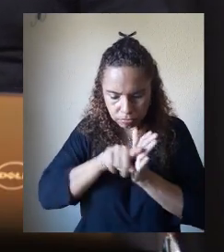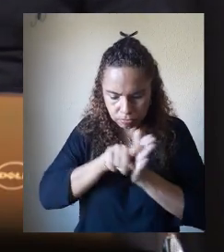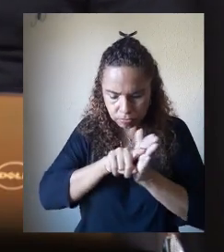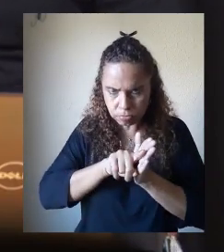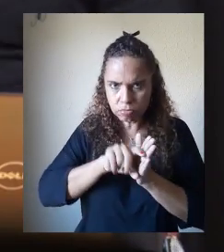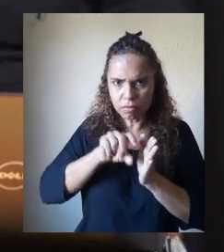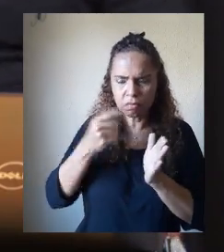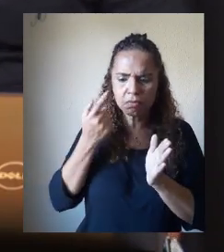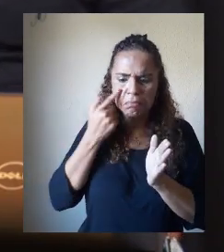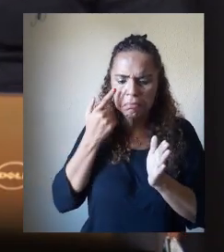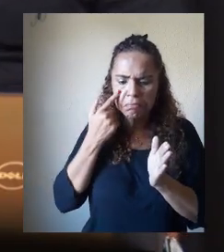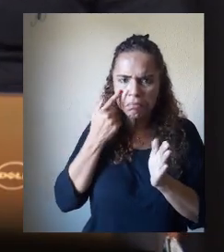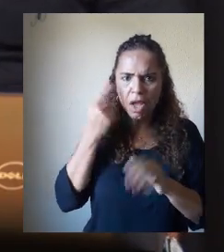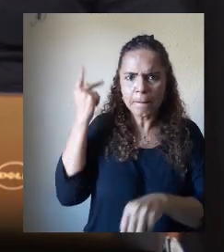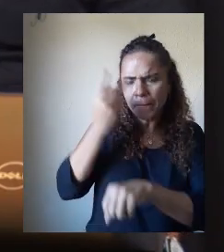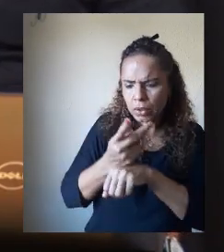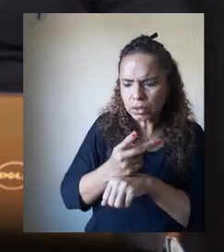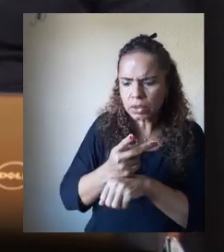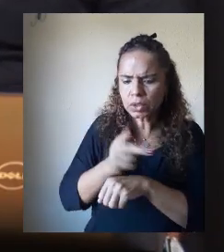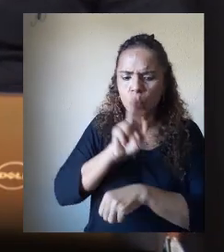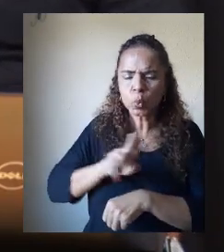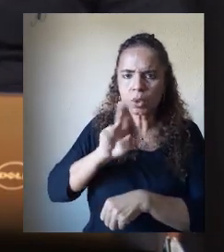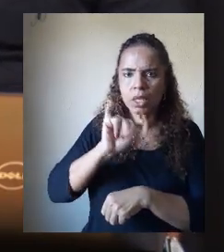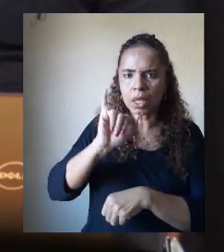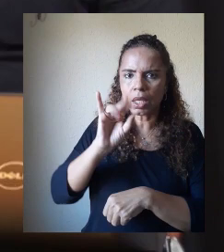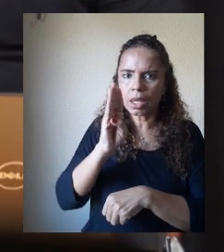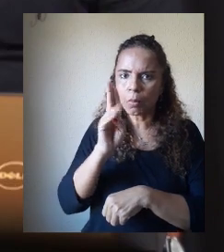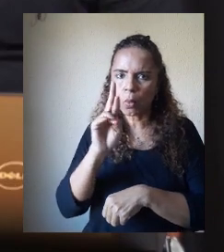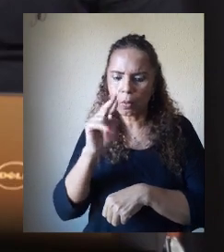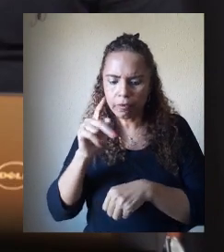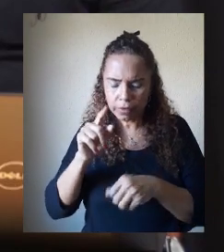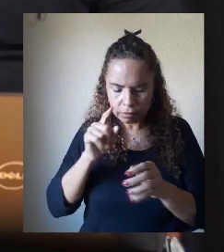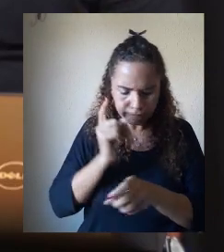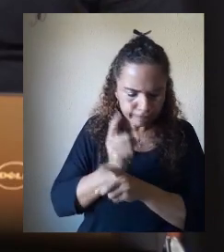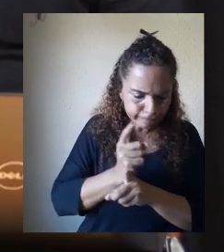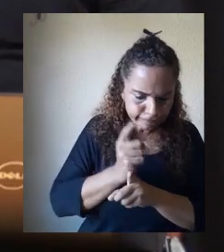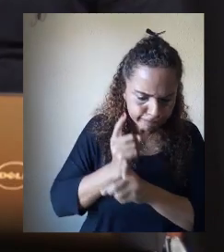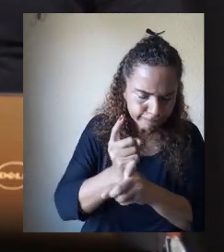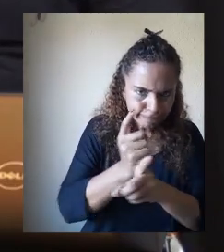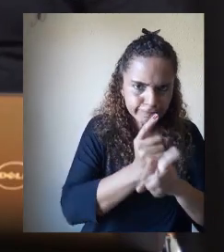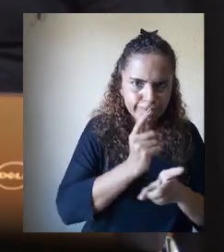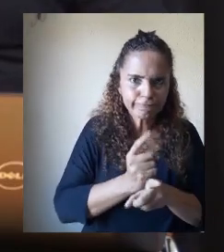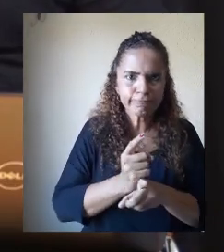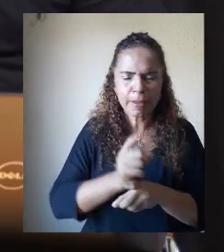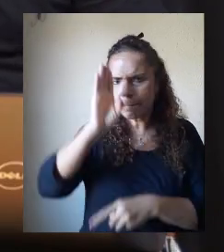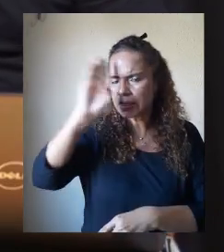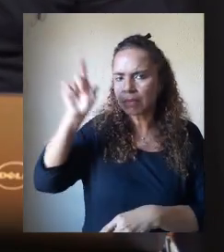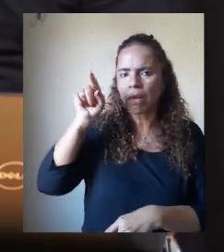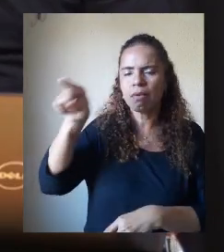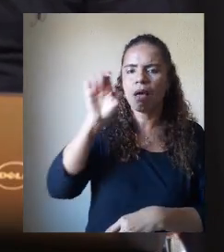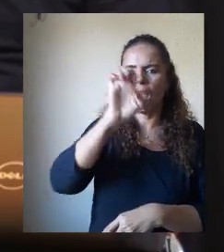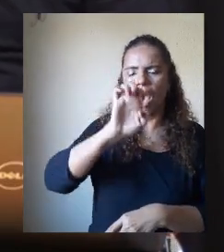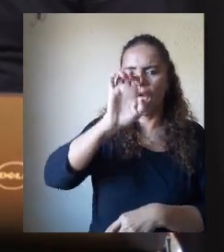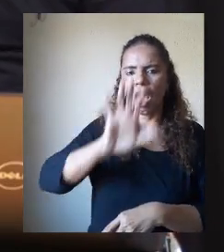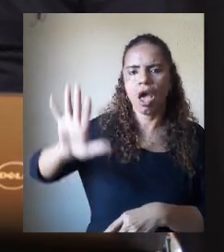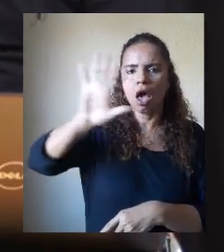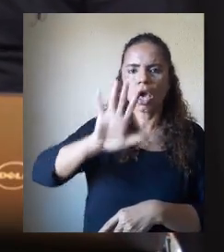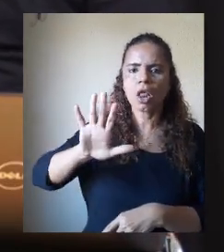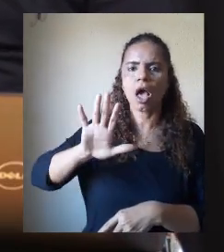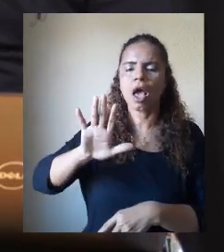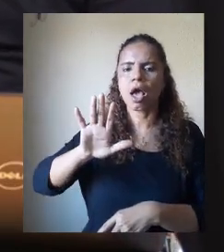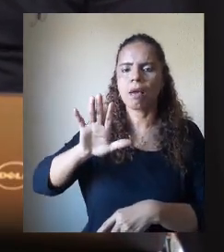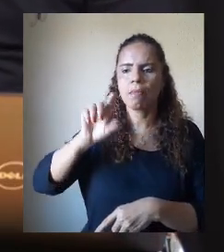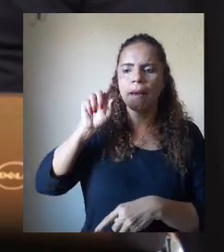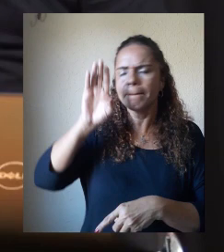usar ibuprofeno tem desfecho pior? E aí se gerou essa pergunta, especialmente na Europa, na Itália, que estava tendo muito mais